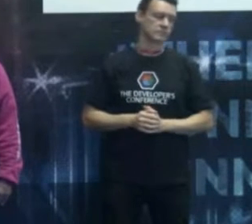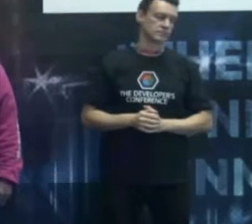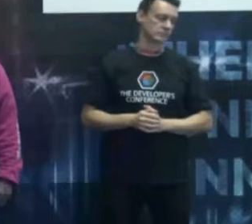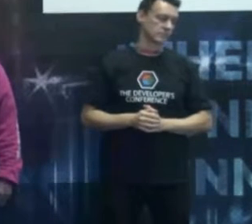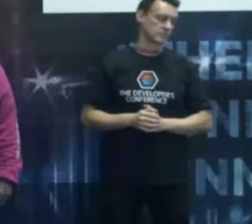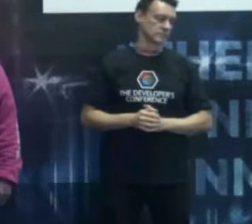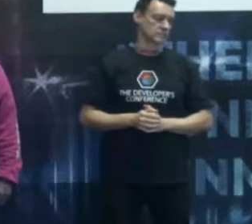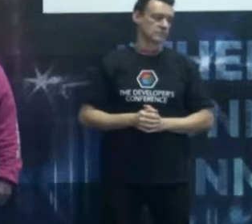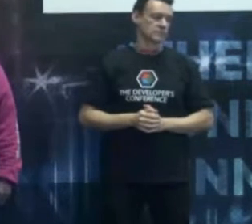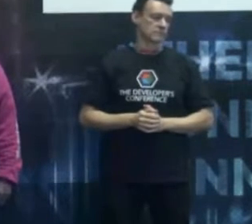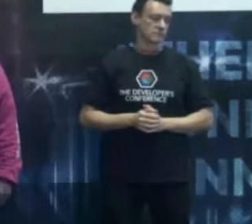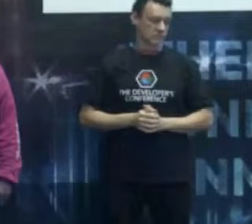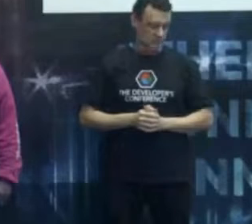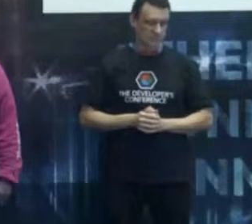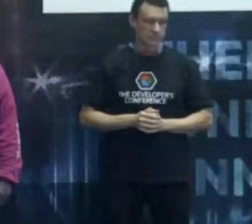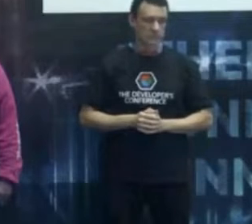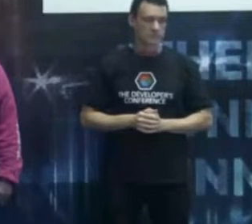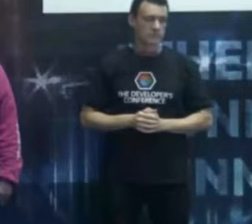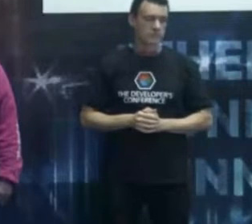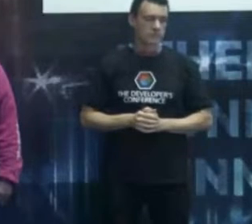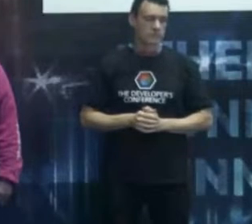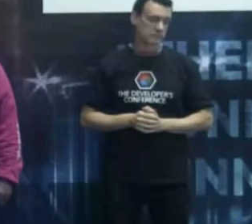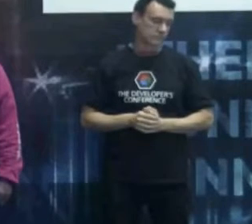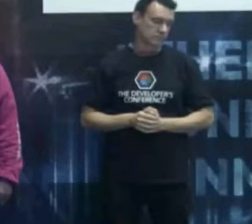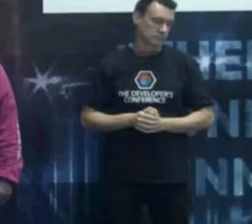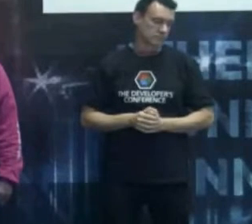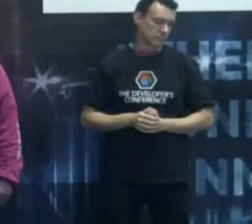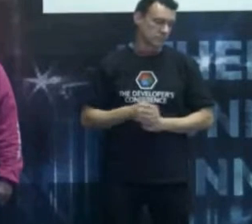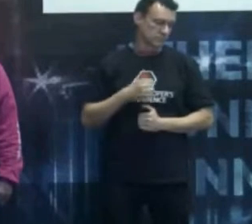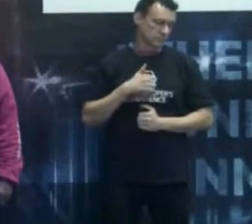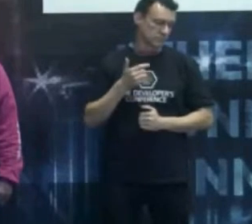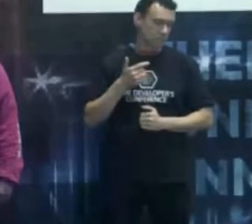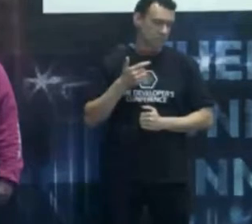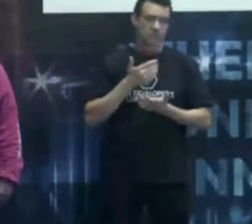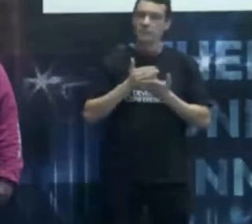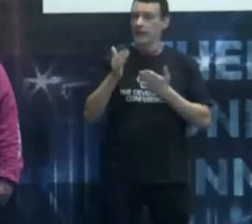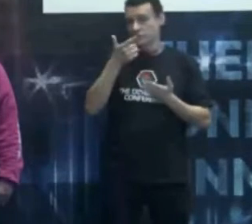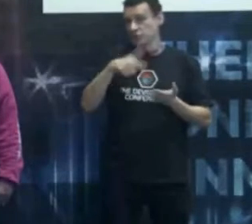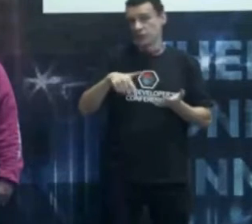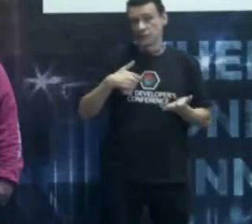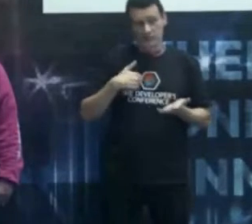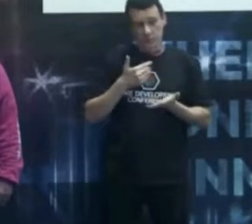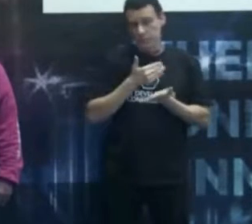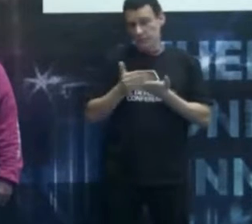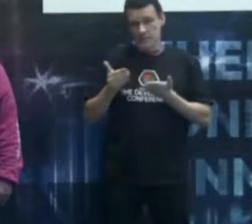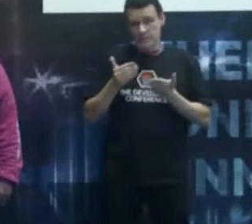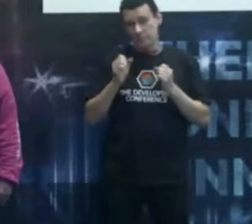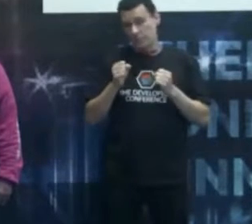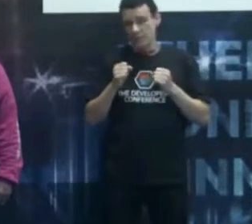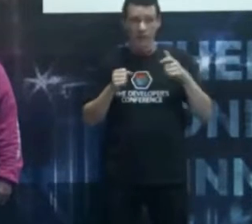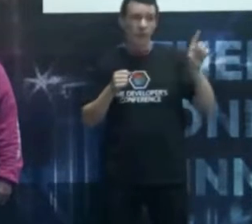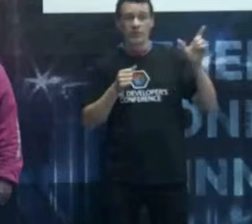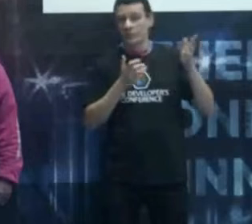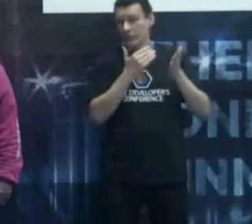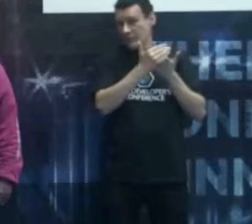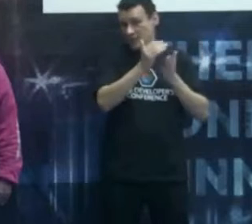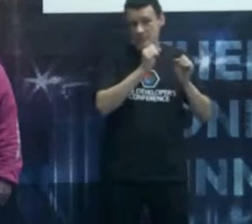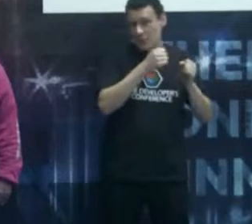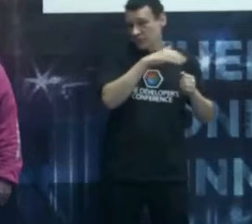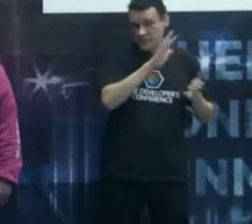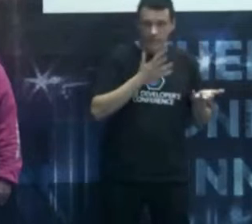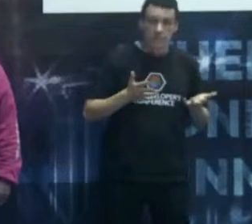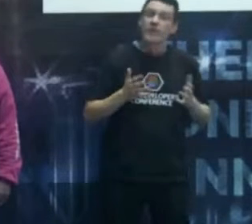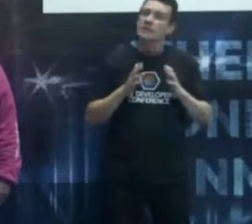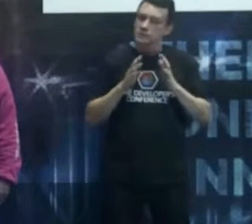Bom, eu não vou fazer as honras de novo. Pode começar aí, qualquer um dos dois. Eu vou. Eu começo aqui. Acho que a gente deu várias dicas já, na verdade, né?